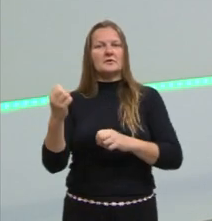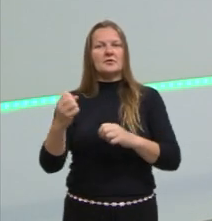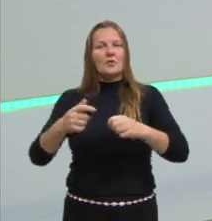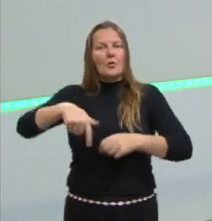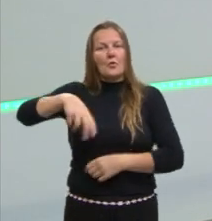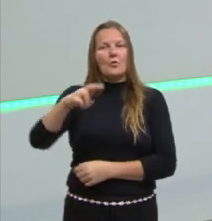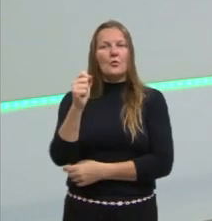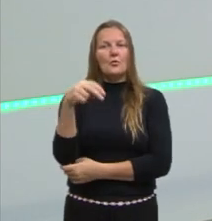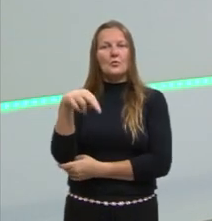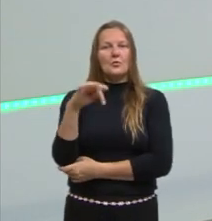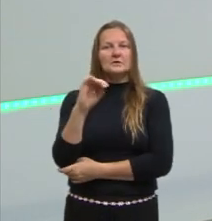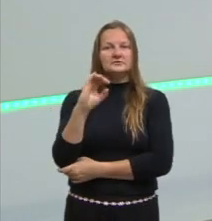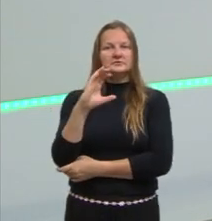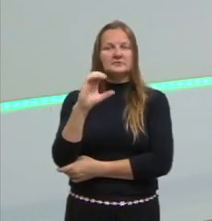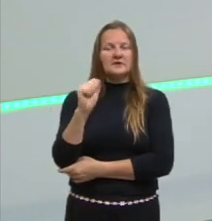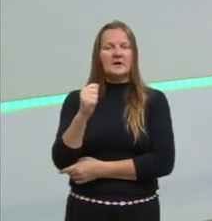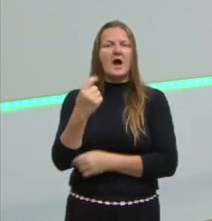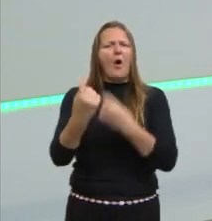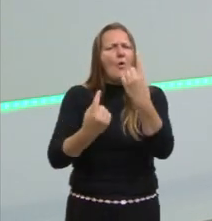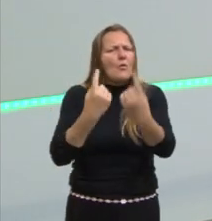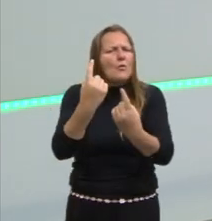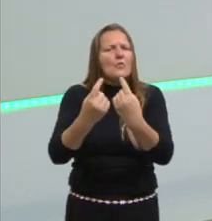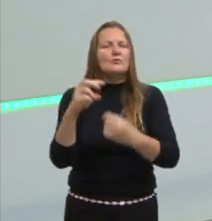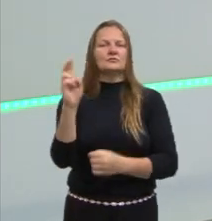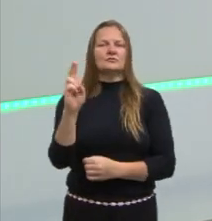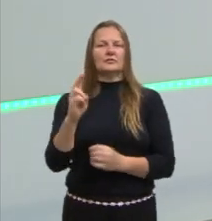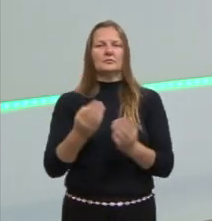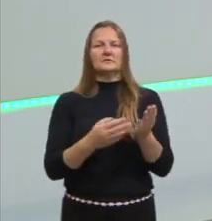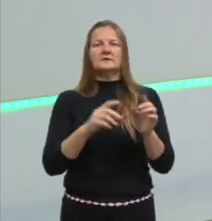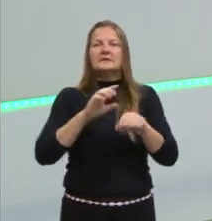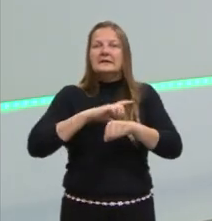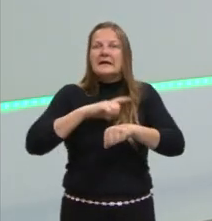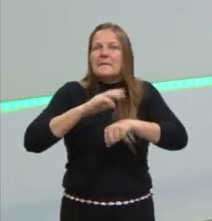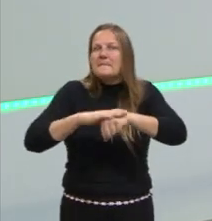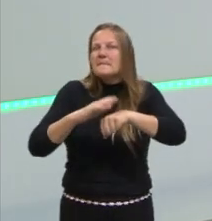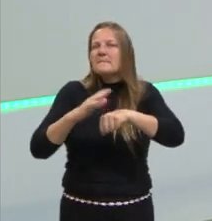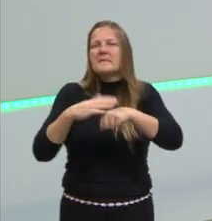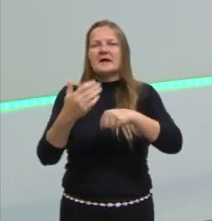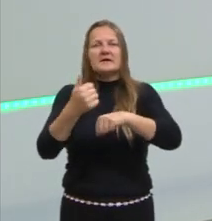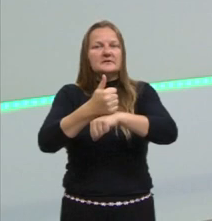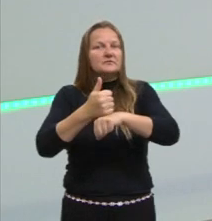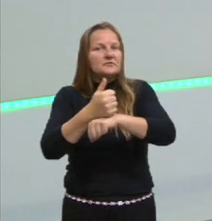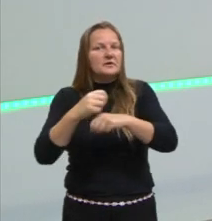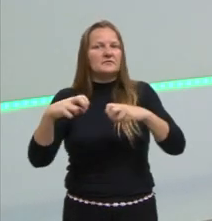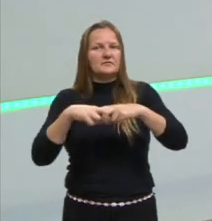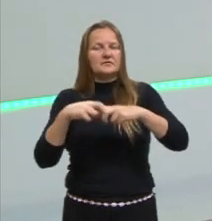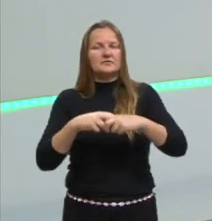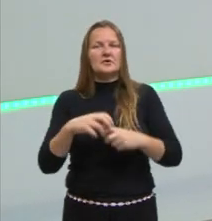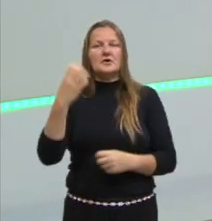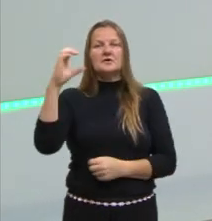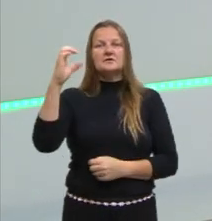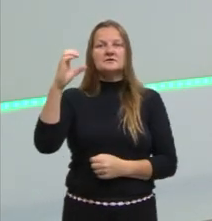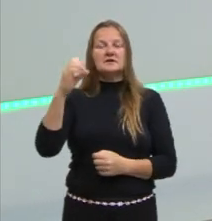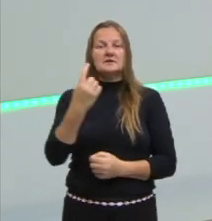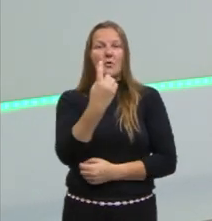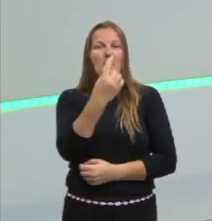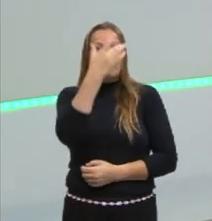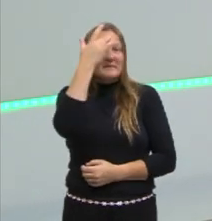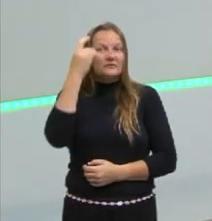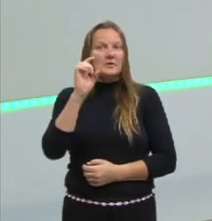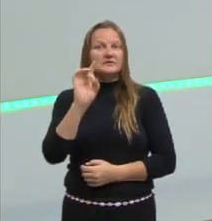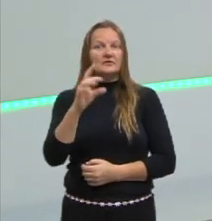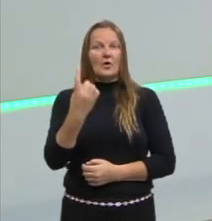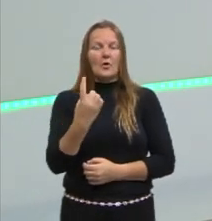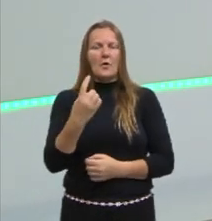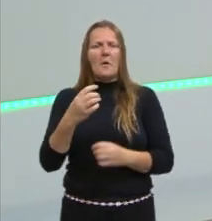gente entre outros aqui a gente tá só citando alguns nomes mas a gente tem que sempre lembrar que a ciência é não é construída por uma pessoa só mas